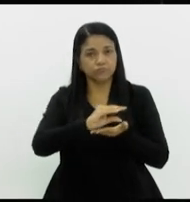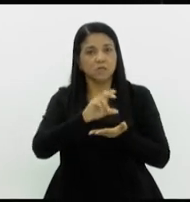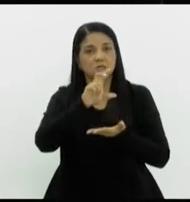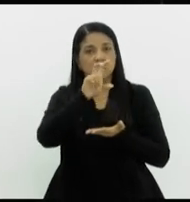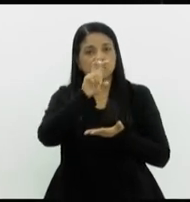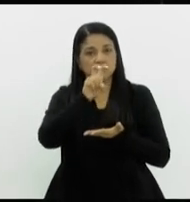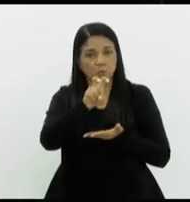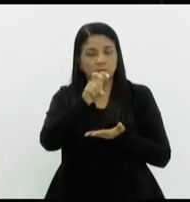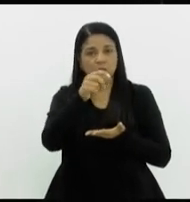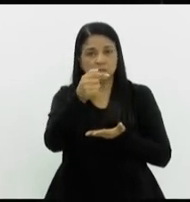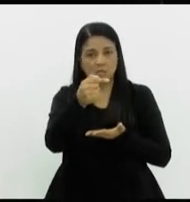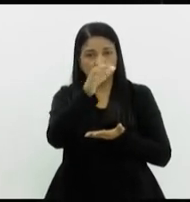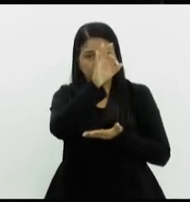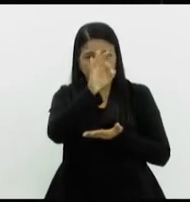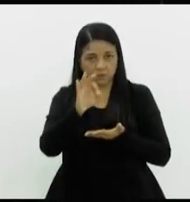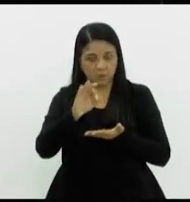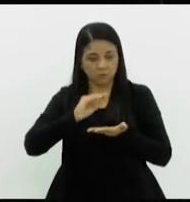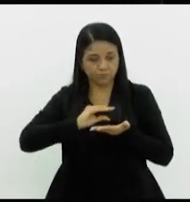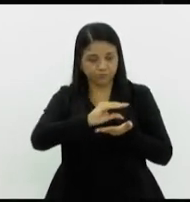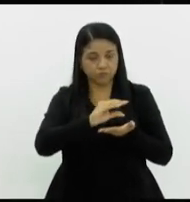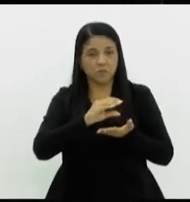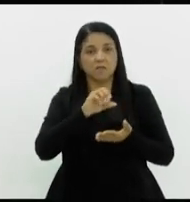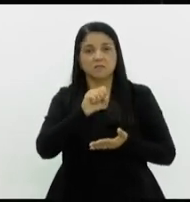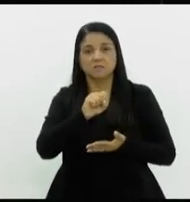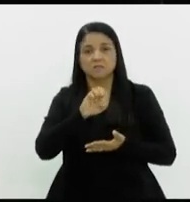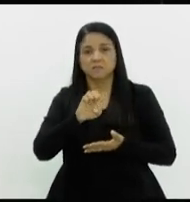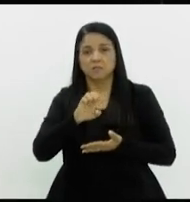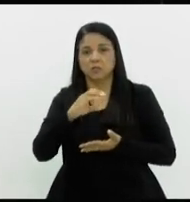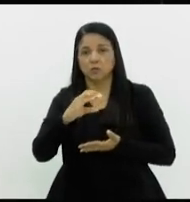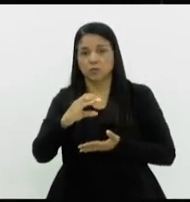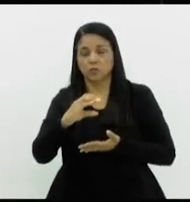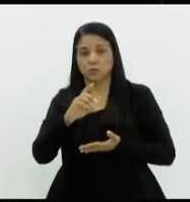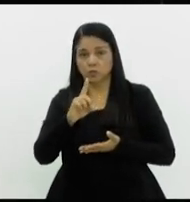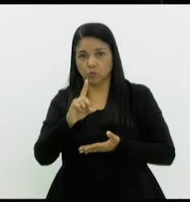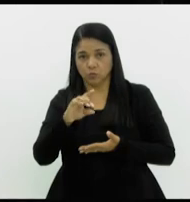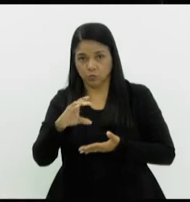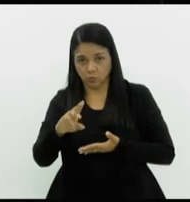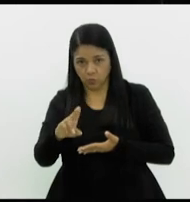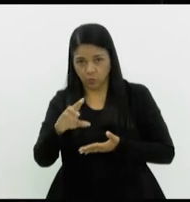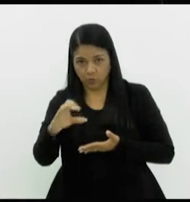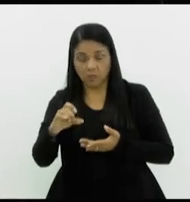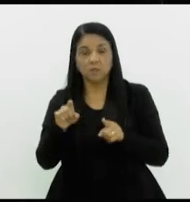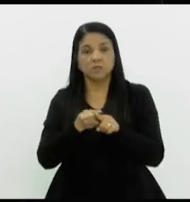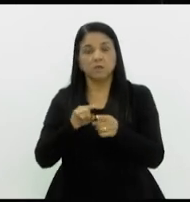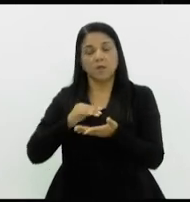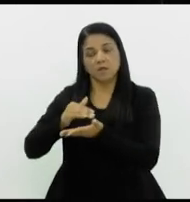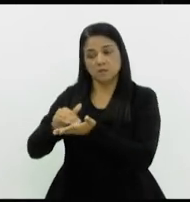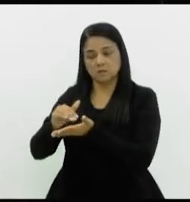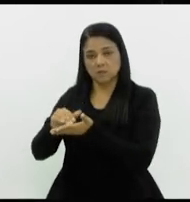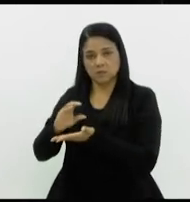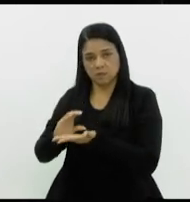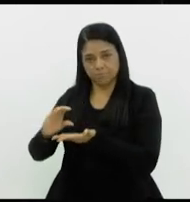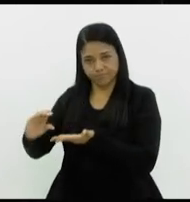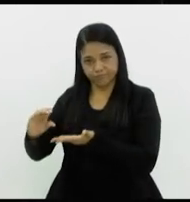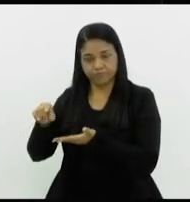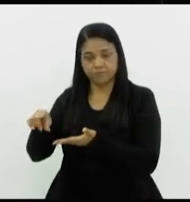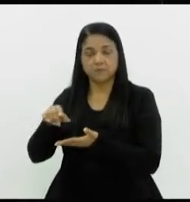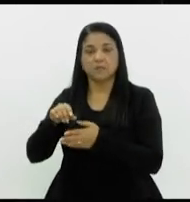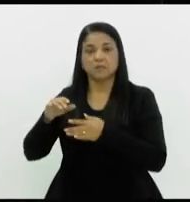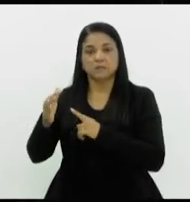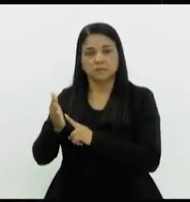dos recursos à SEDUC e à Secretaria da Ciência e da Tecnologia, pois eu sei muito bem